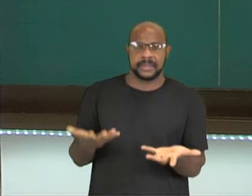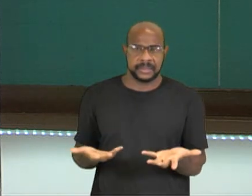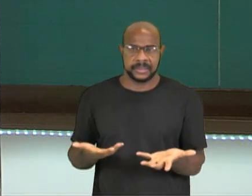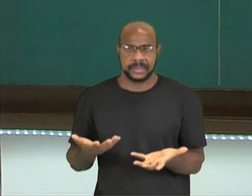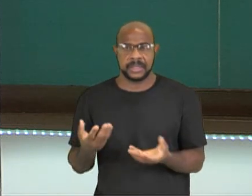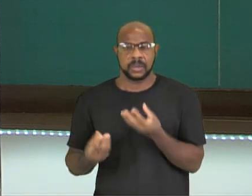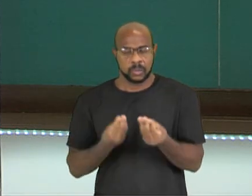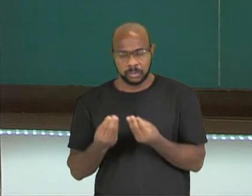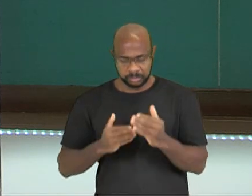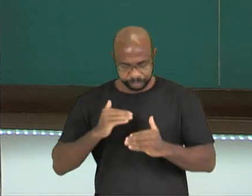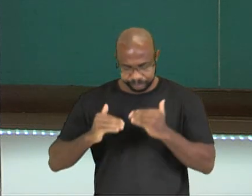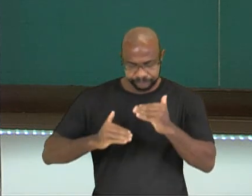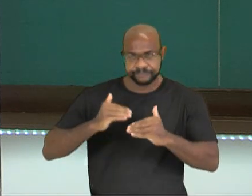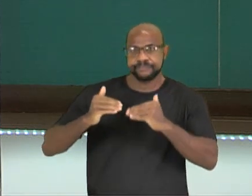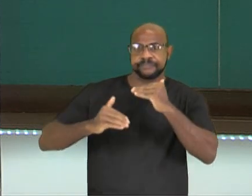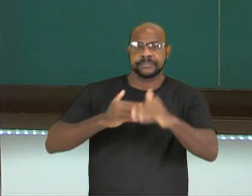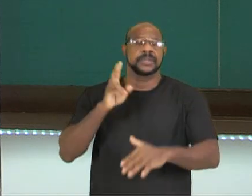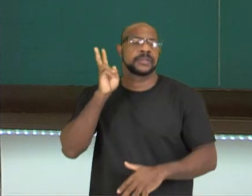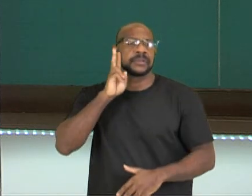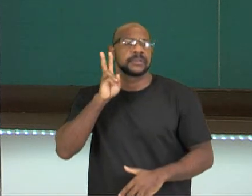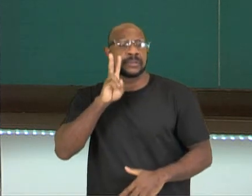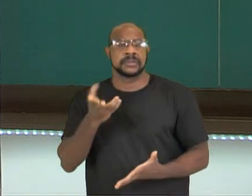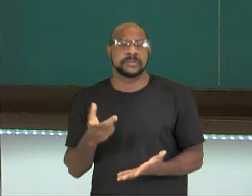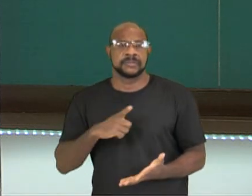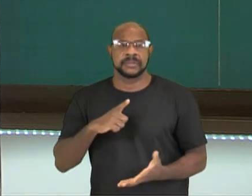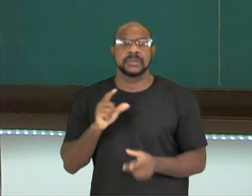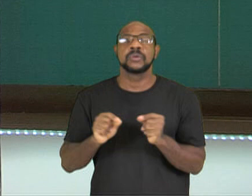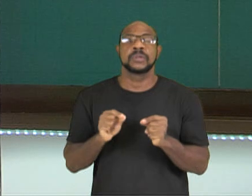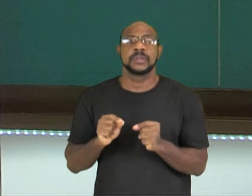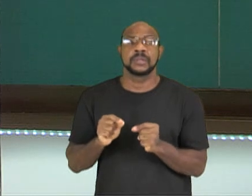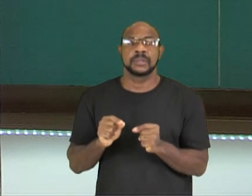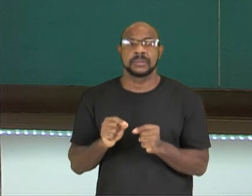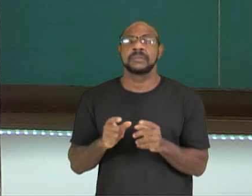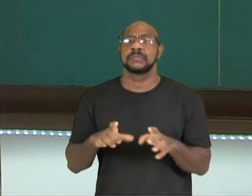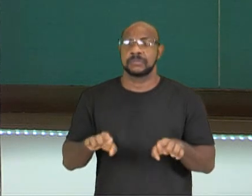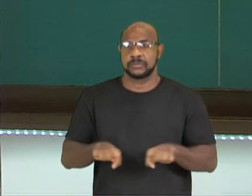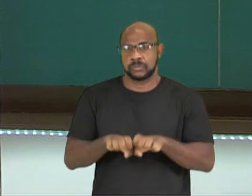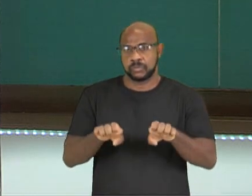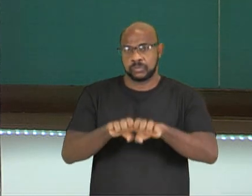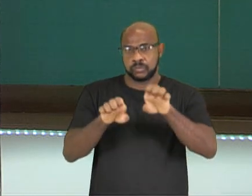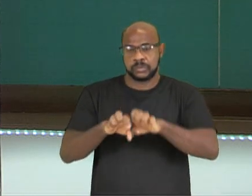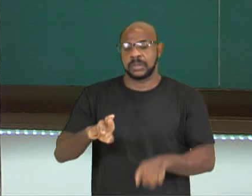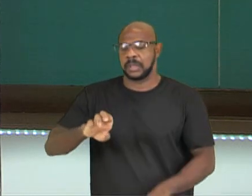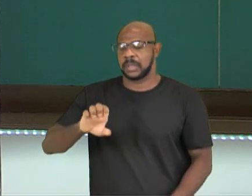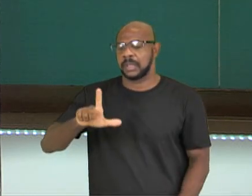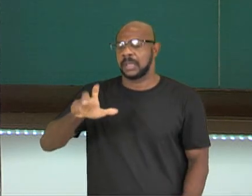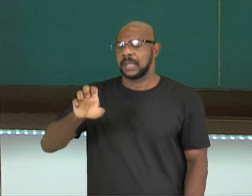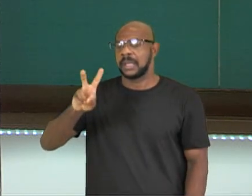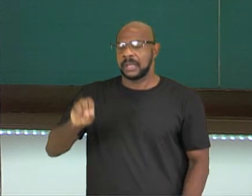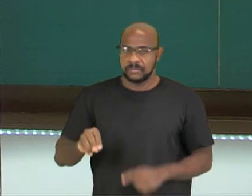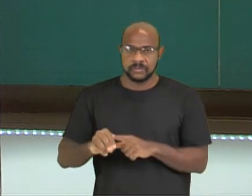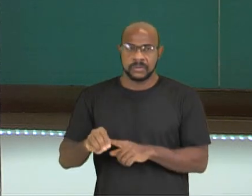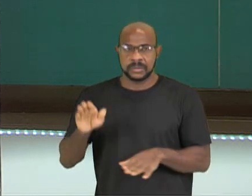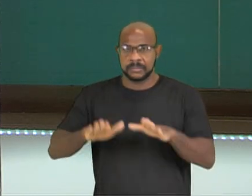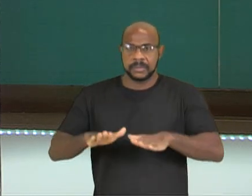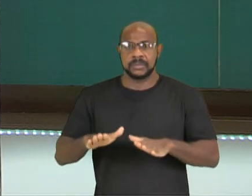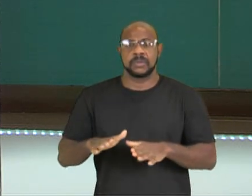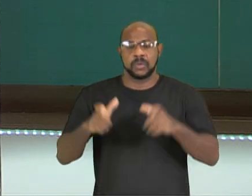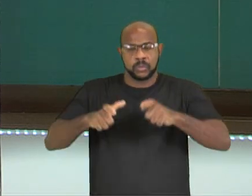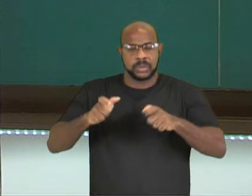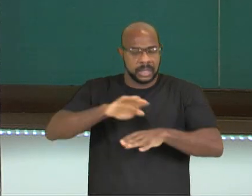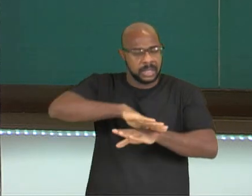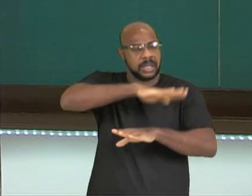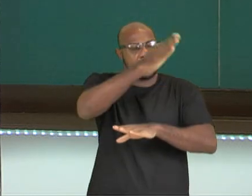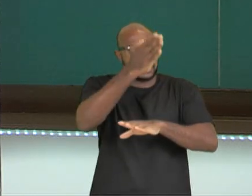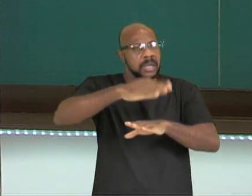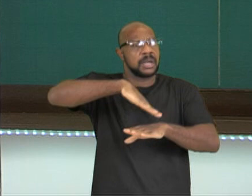planeta se desenvolveu ao longo da sua história que eu vou ter ali uma determinada estrutura. Áreas mais elevadas, áreas